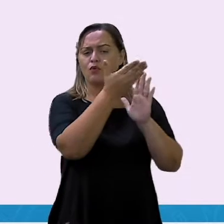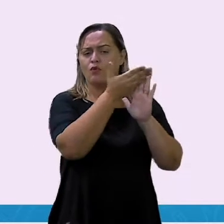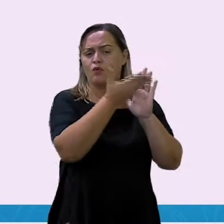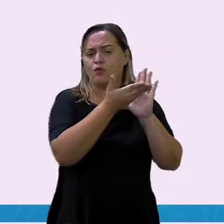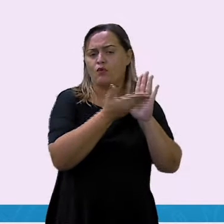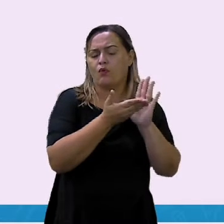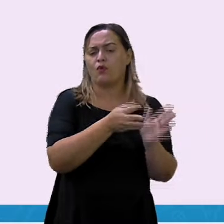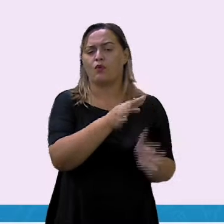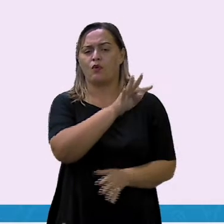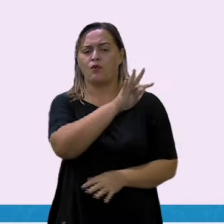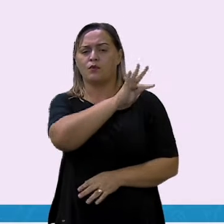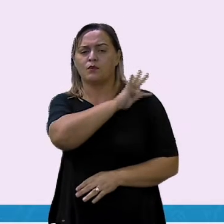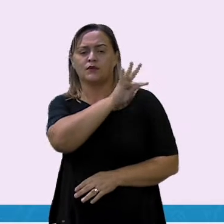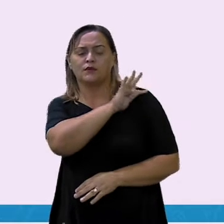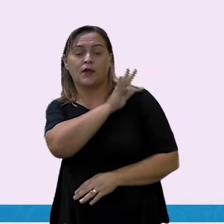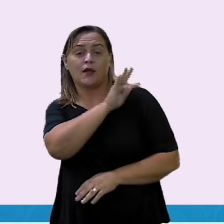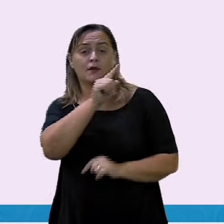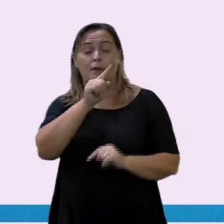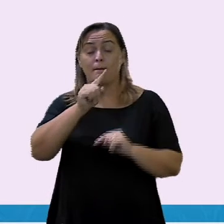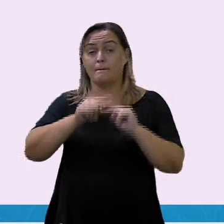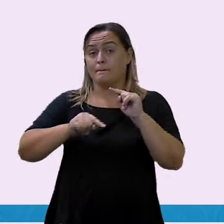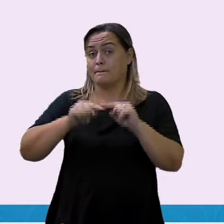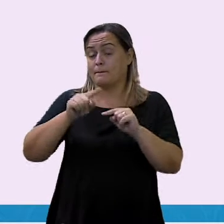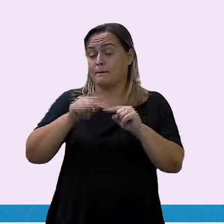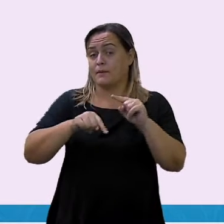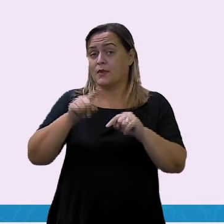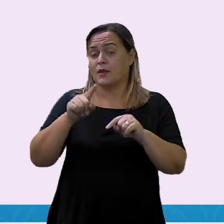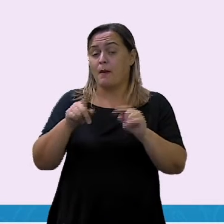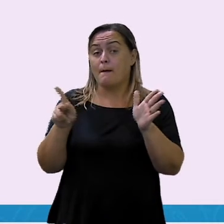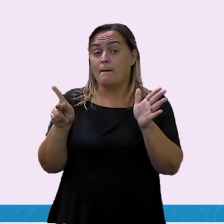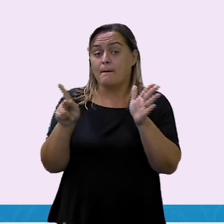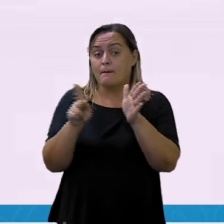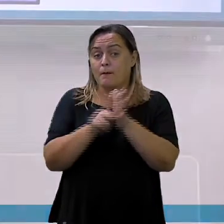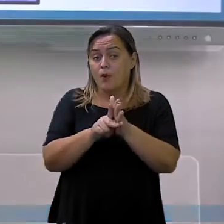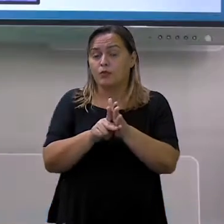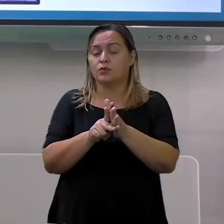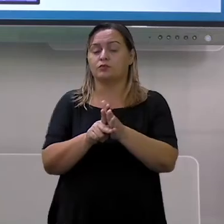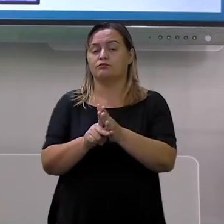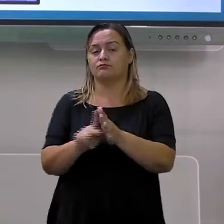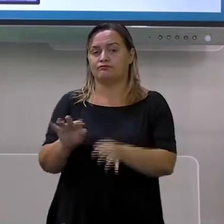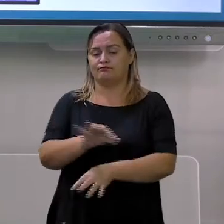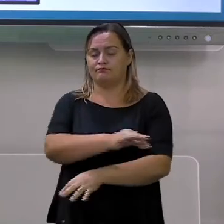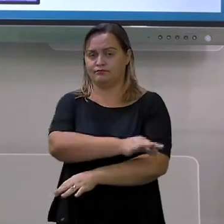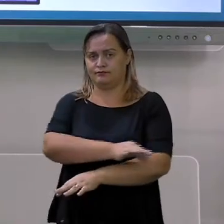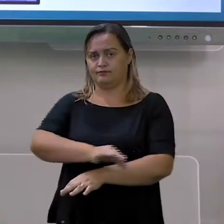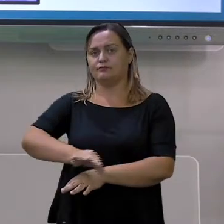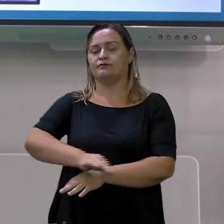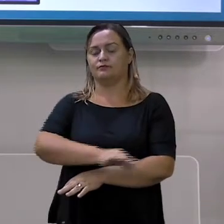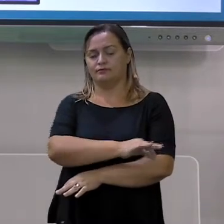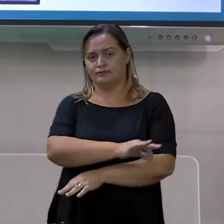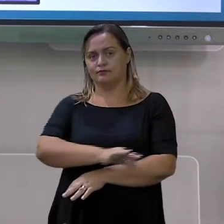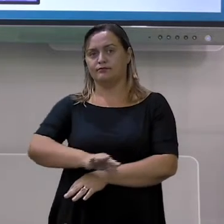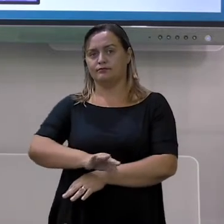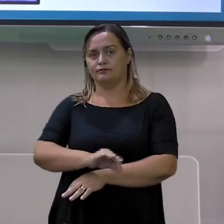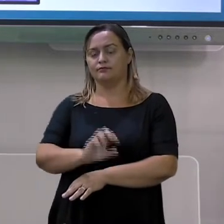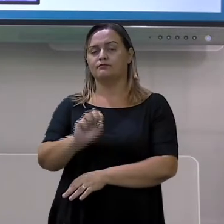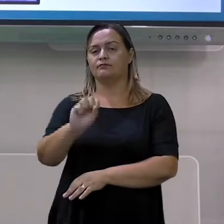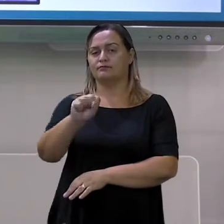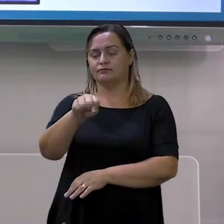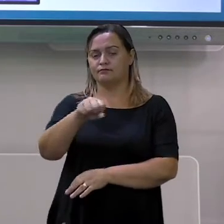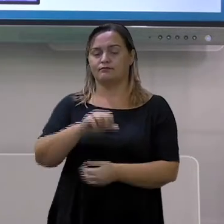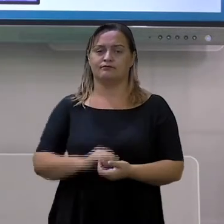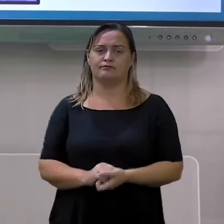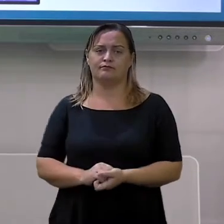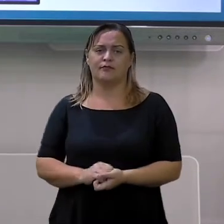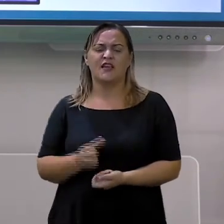utilizados pelo arquiteto. Então, se nós temos aqui uma obra sendo arquitetada, nós temos o quê? Um